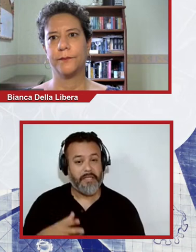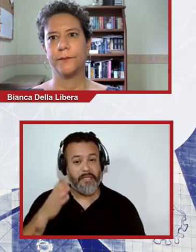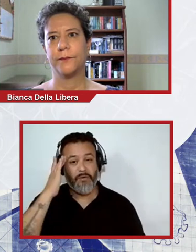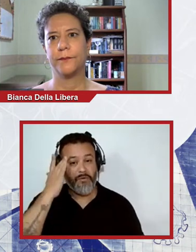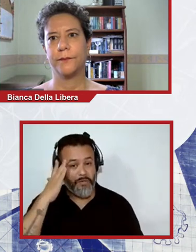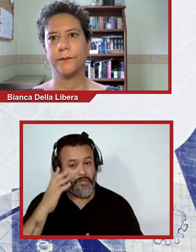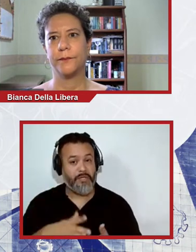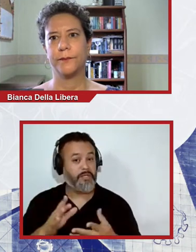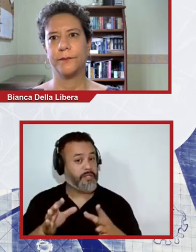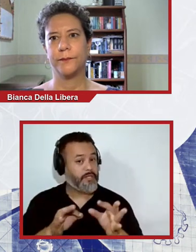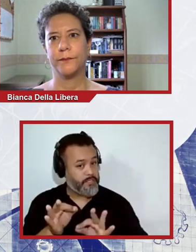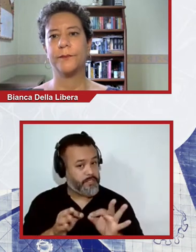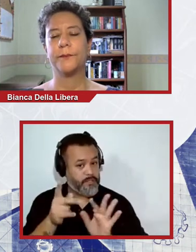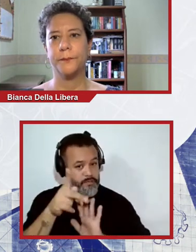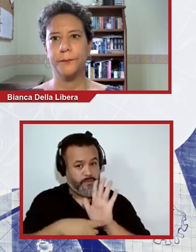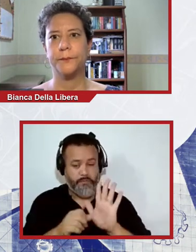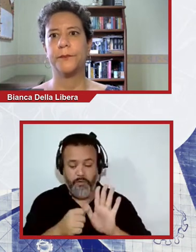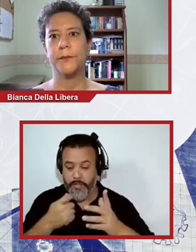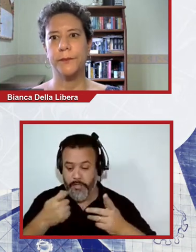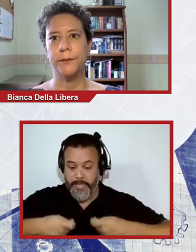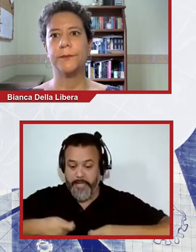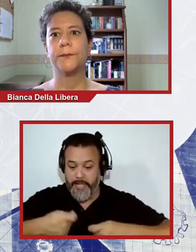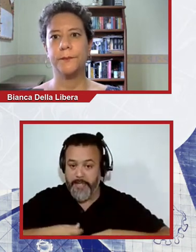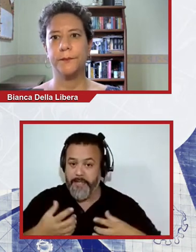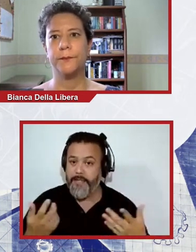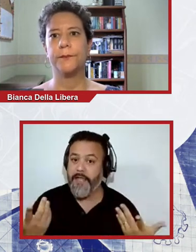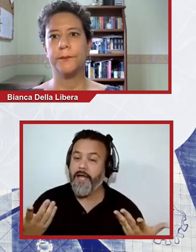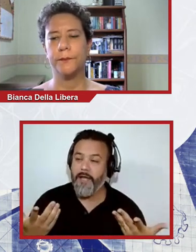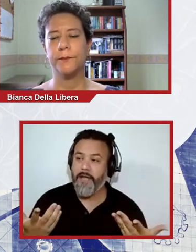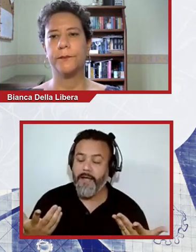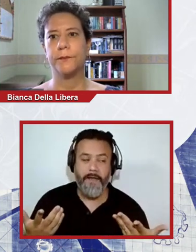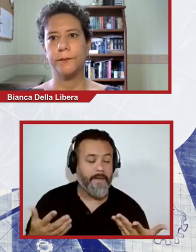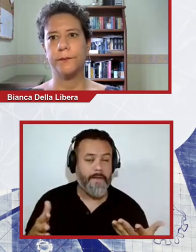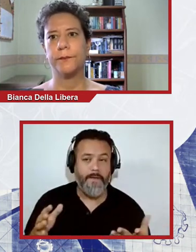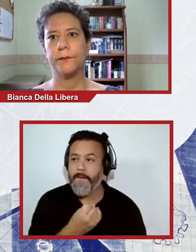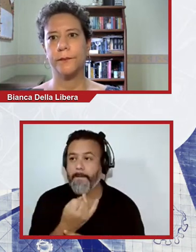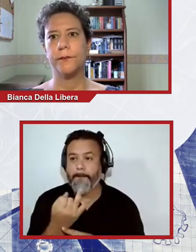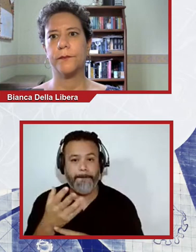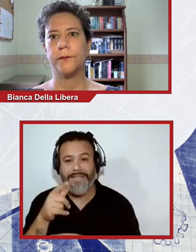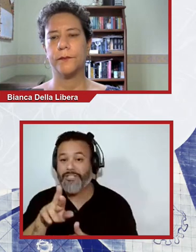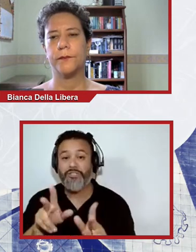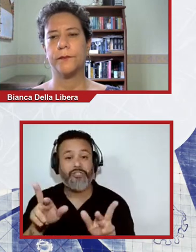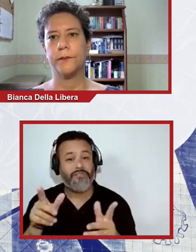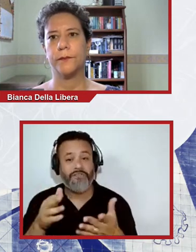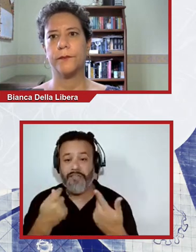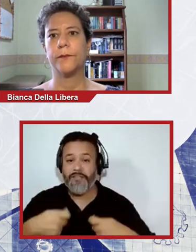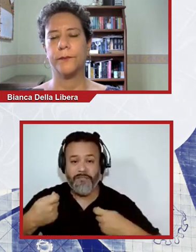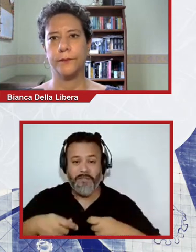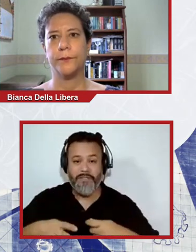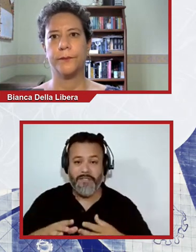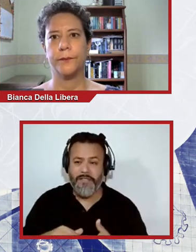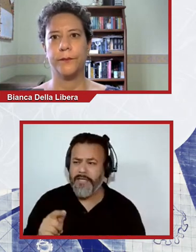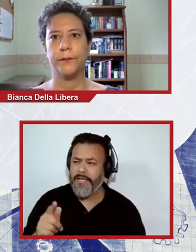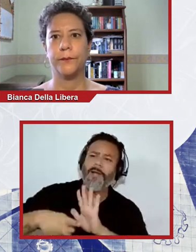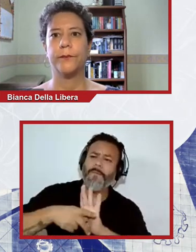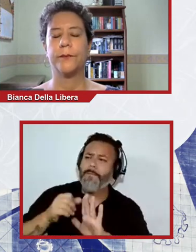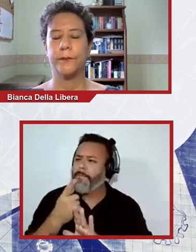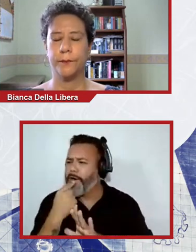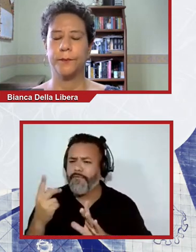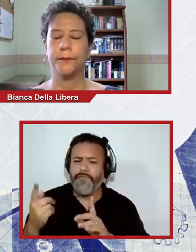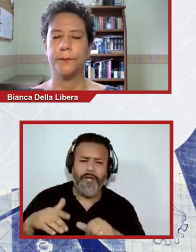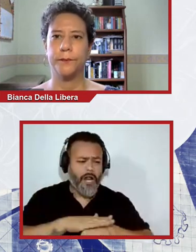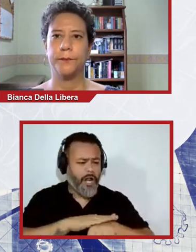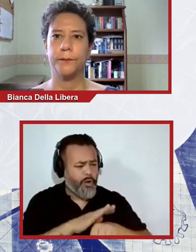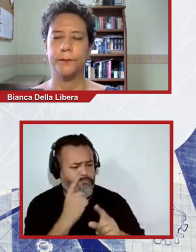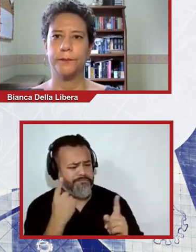são tão intensas, Bianca, e as pessoas precisam tanto, que elas próprias começaram uma a falar com as outras e